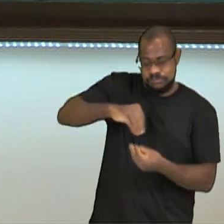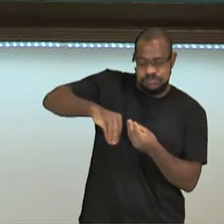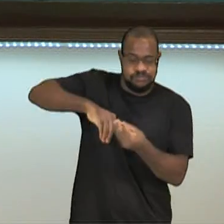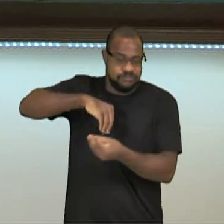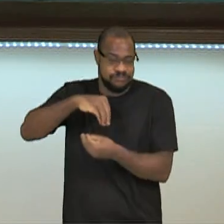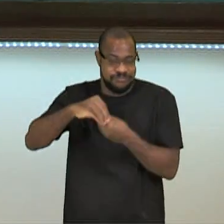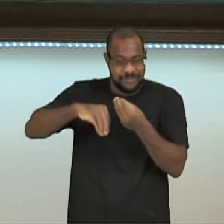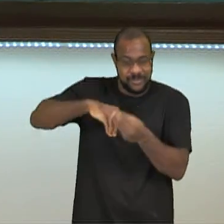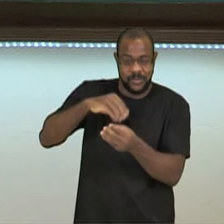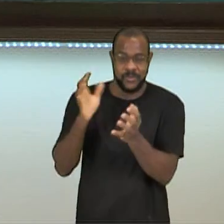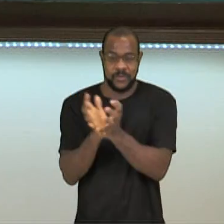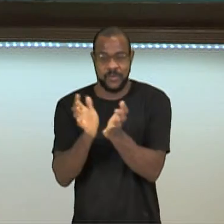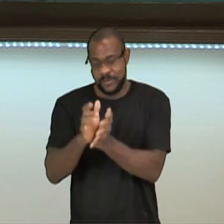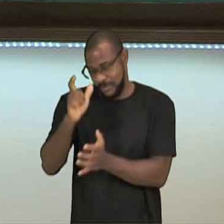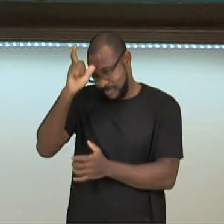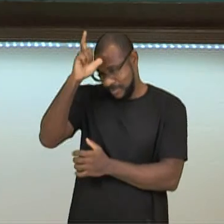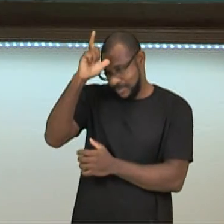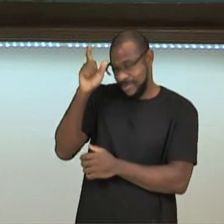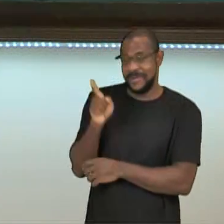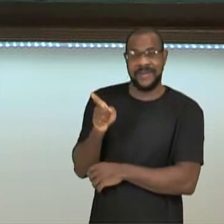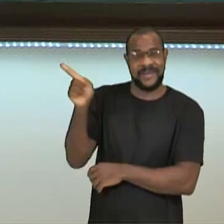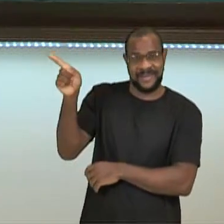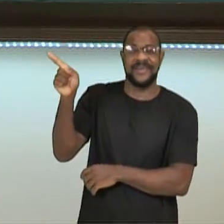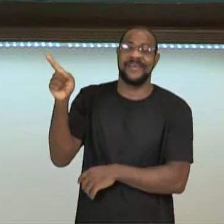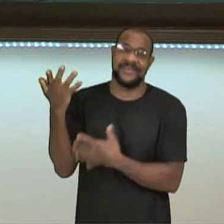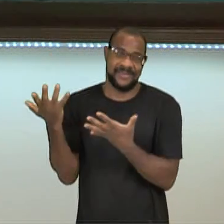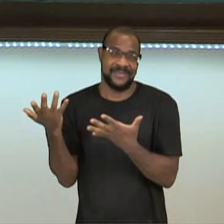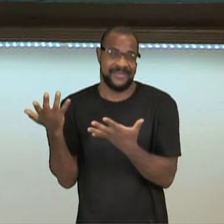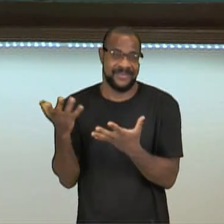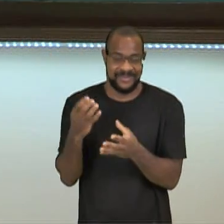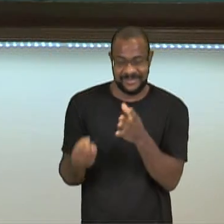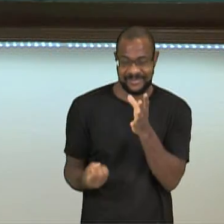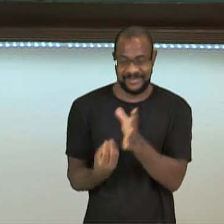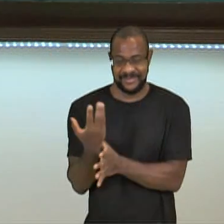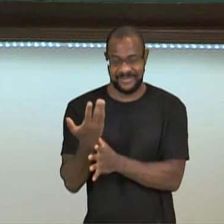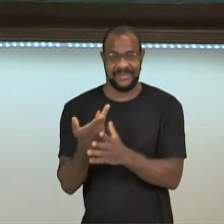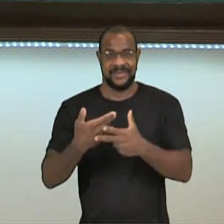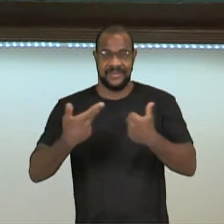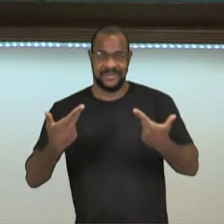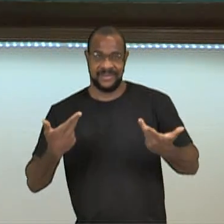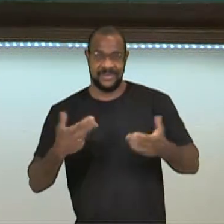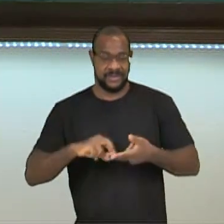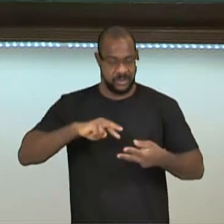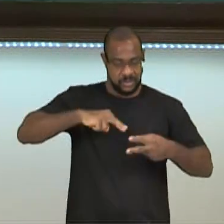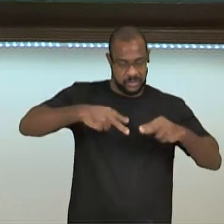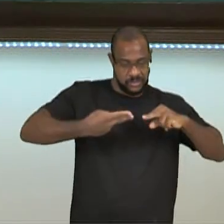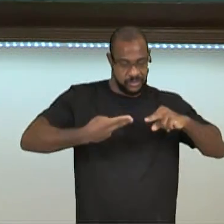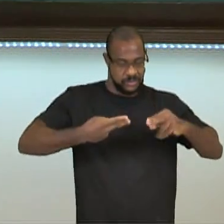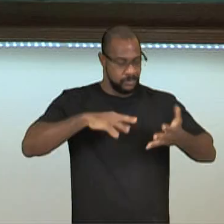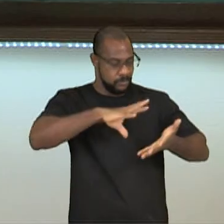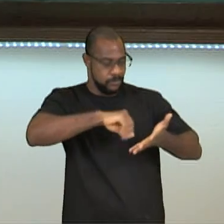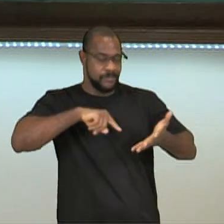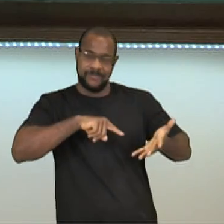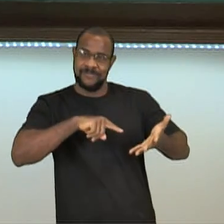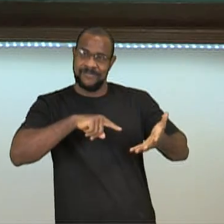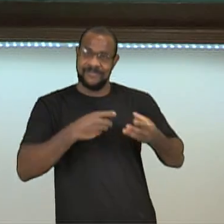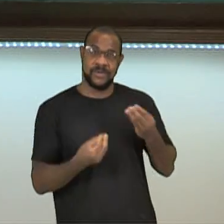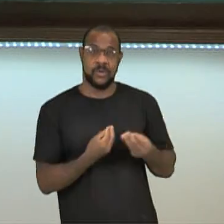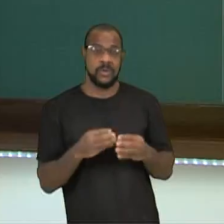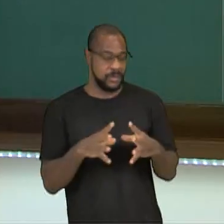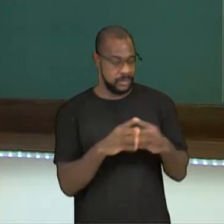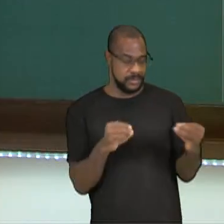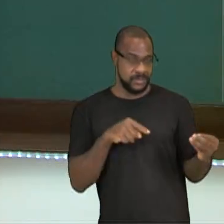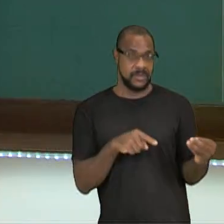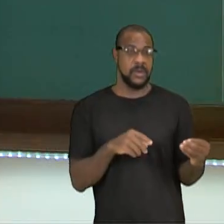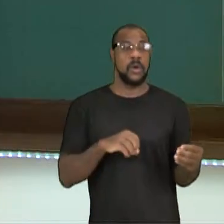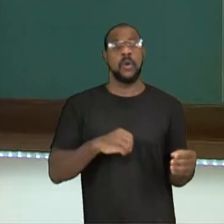miscigenaram com a espécie Homo sapiens, sapiens moderno, e o nosso gene foi predominante, então eles desaparecem, ou